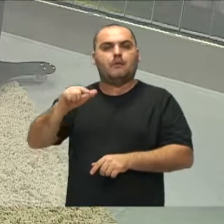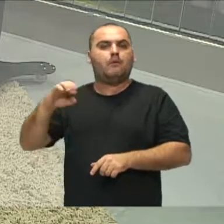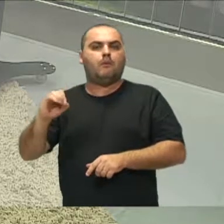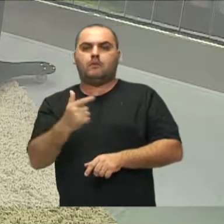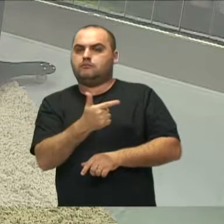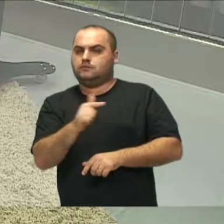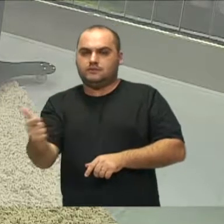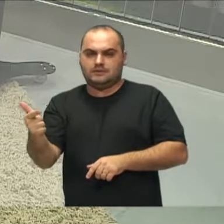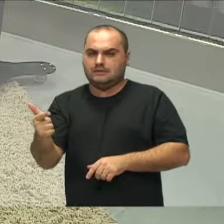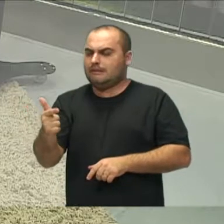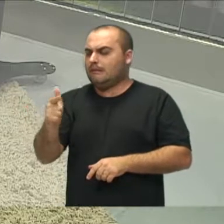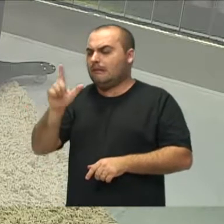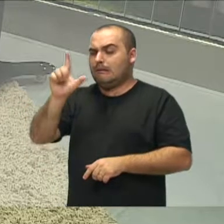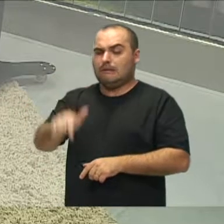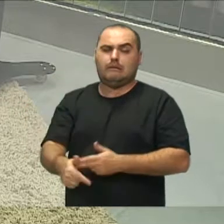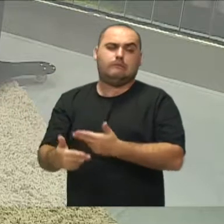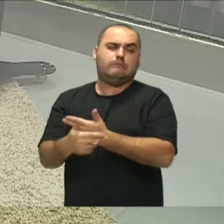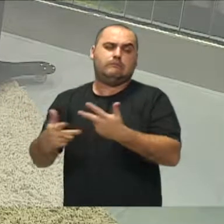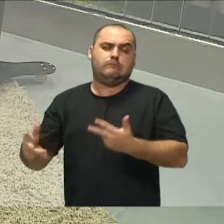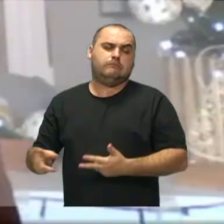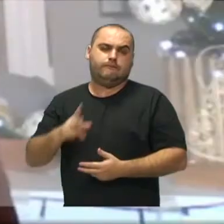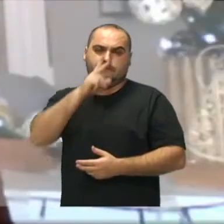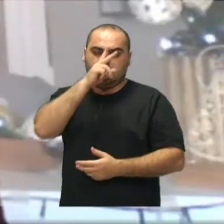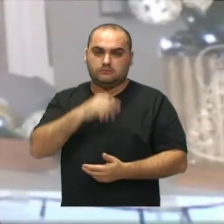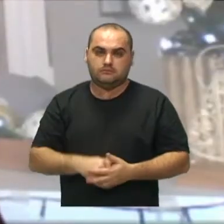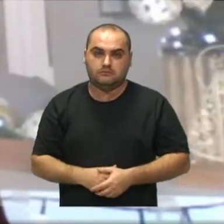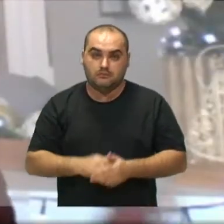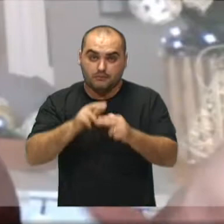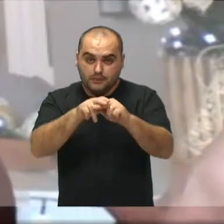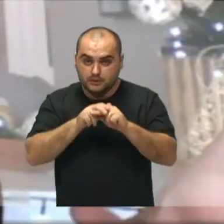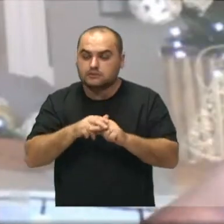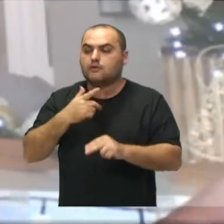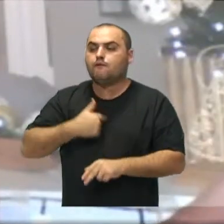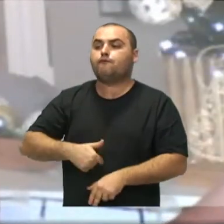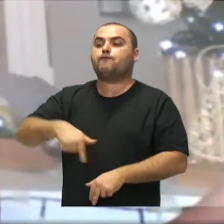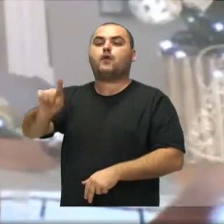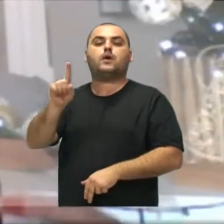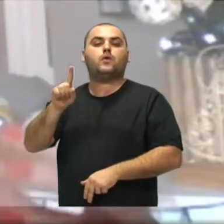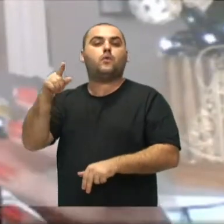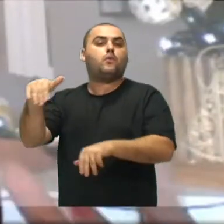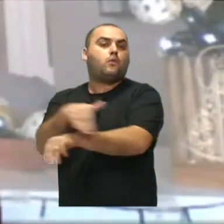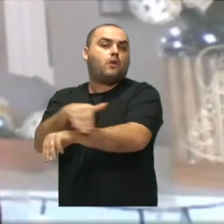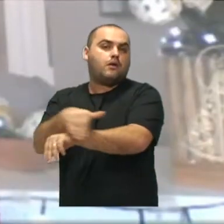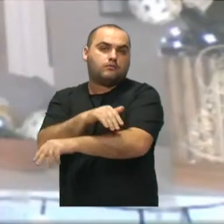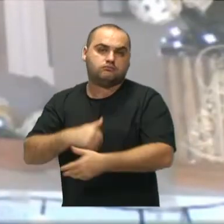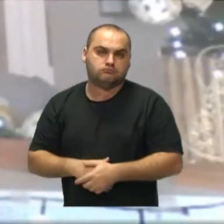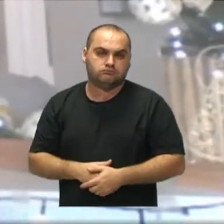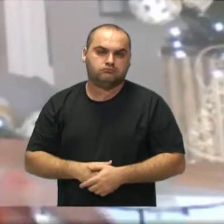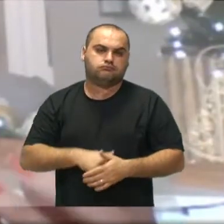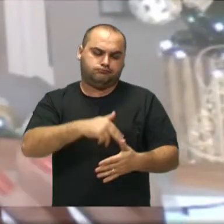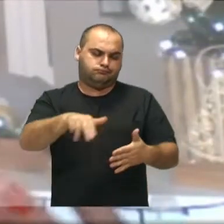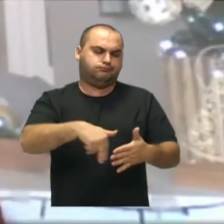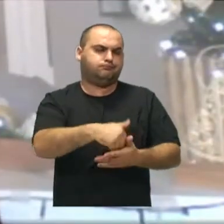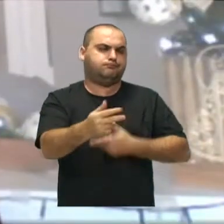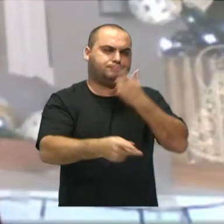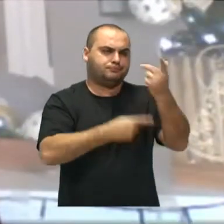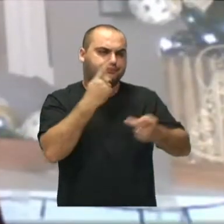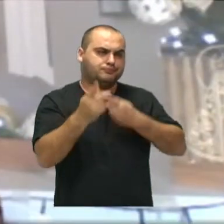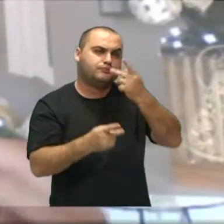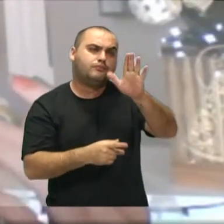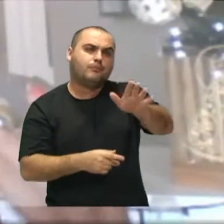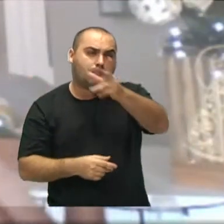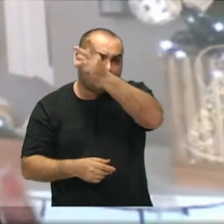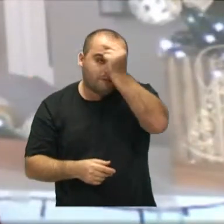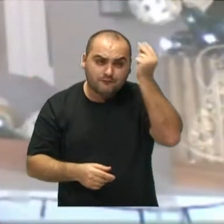estava assim demais. Então a gente fez uma campanha extra-gabinete, nós fomos às ruas, porque eu falava na tribuna, prefeito, as pessoas estão